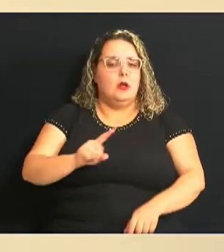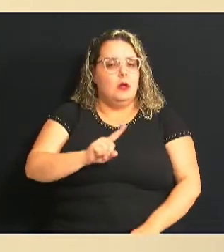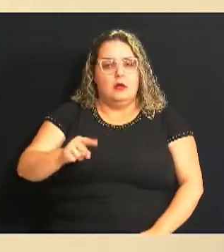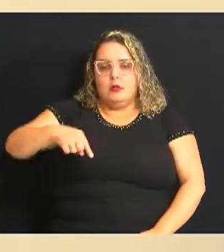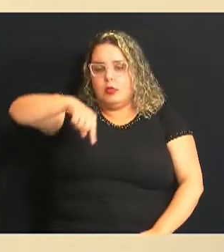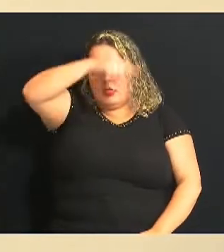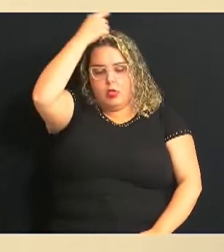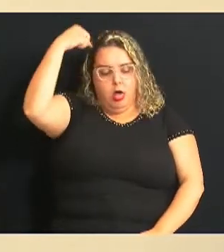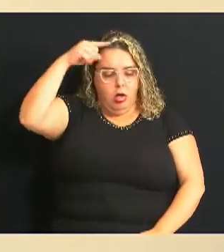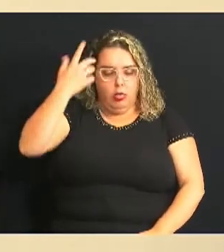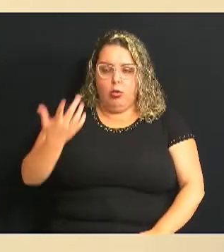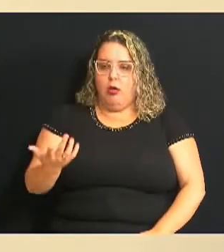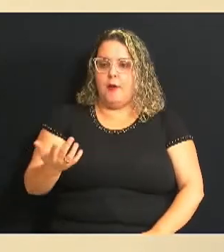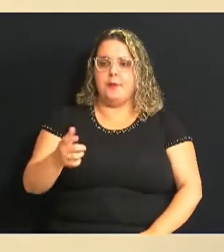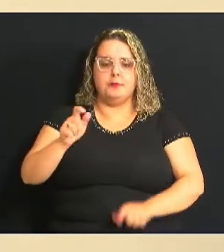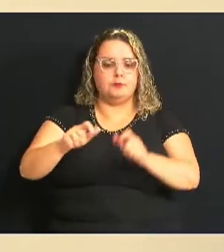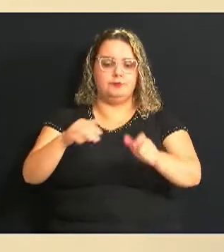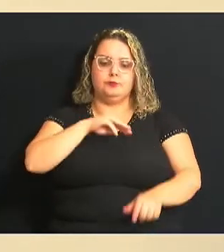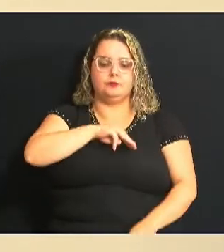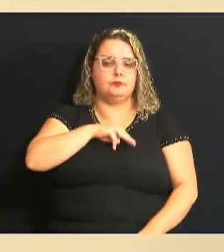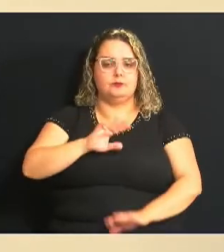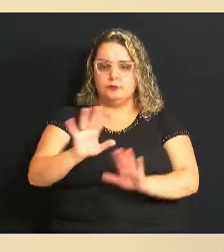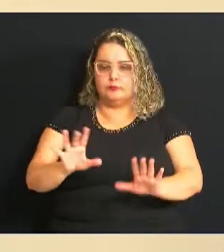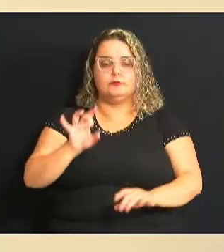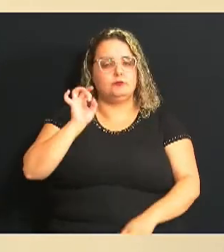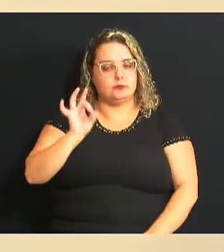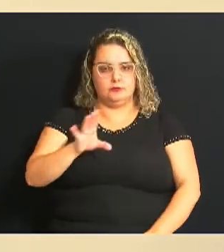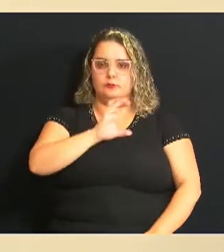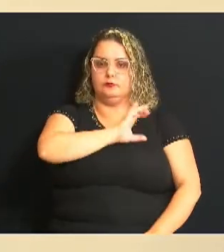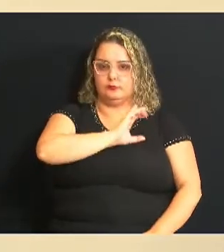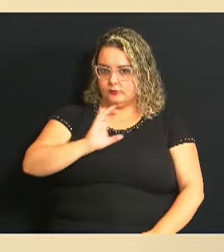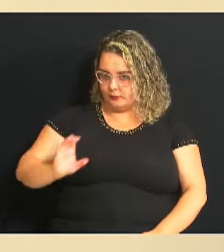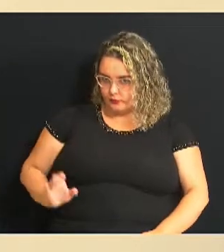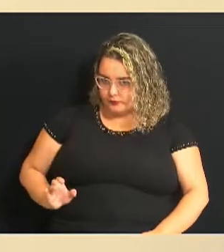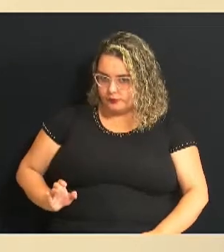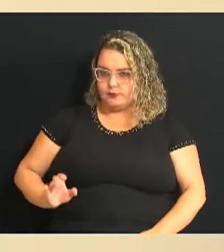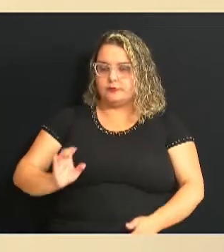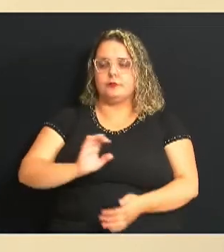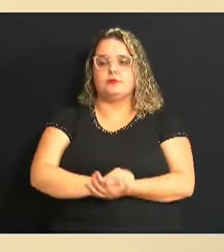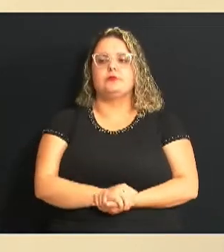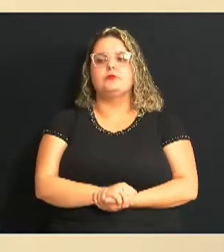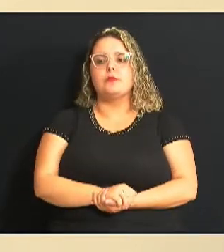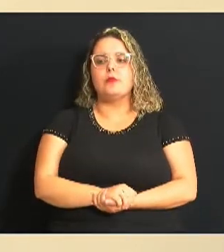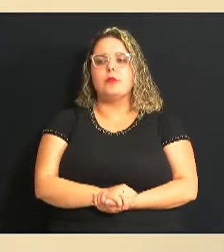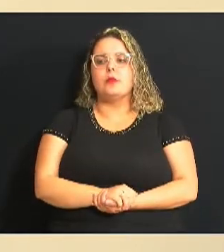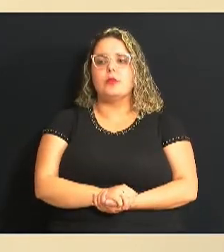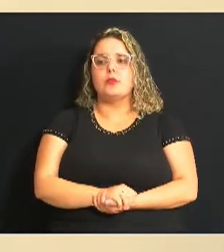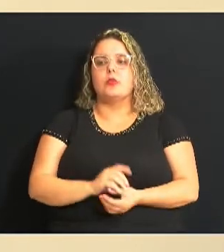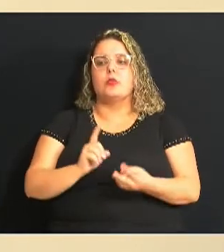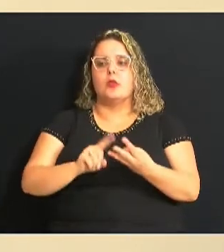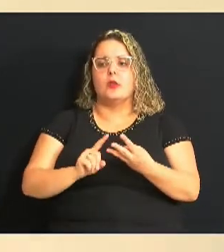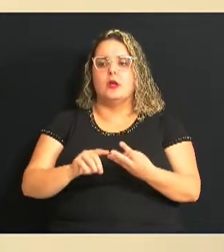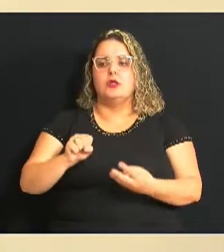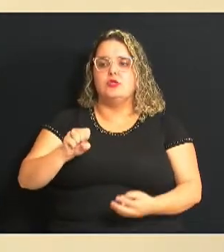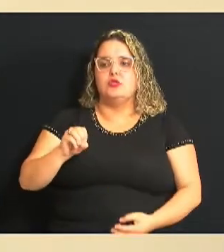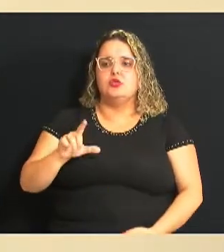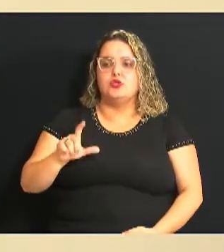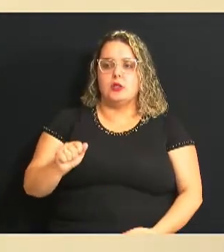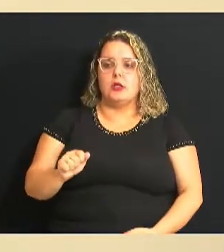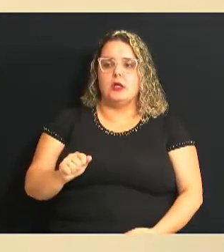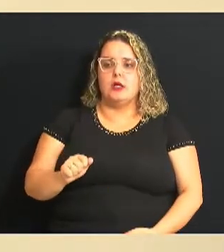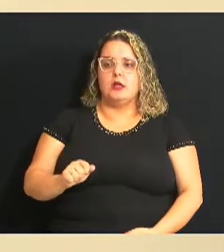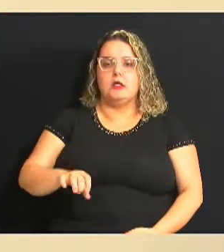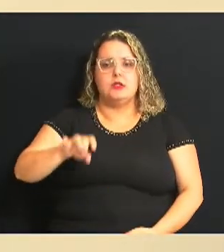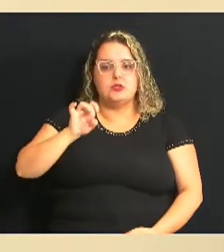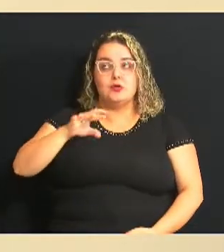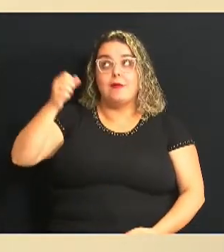pessoas piedosas, não. É em Cristo, somente Cristo. A terceira sola é sola gratia, só a